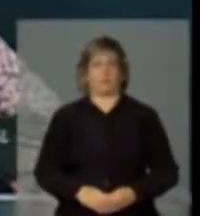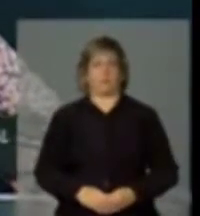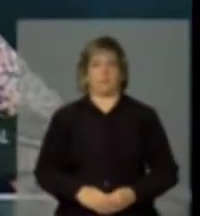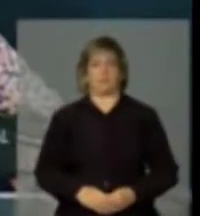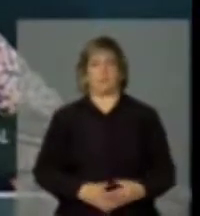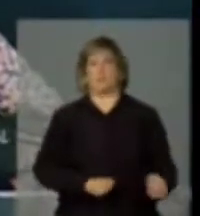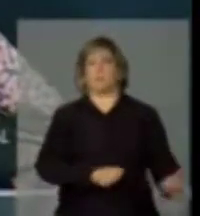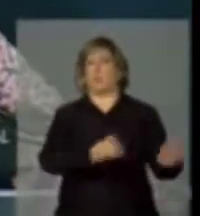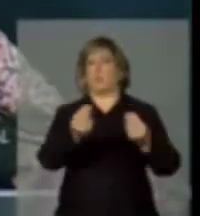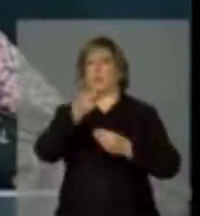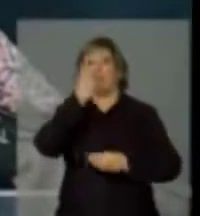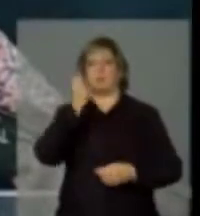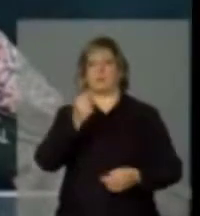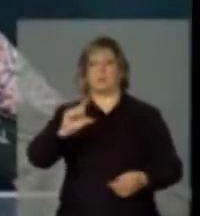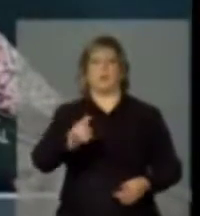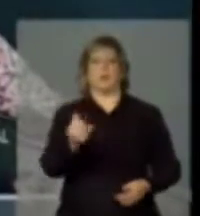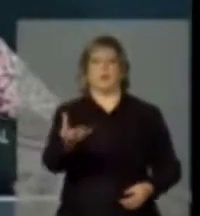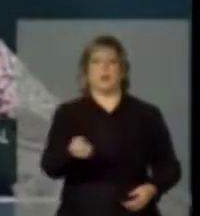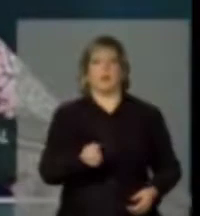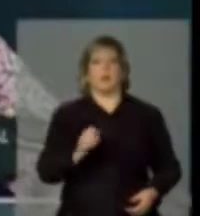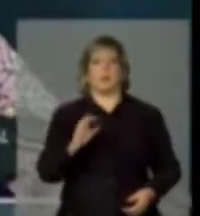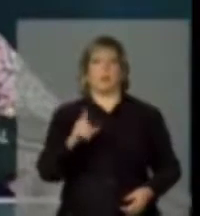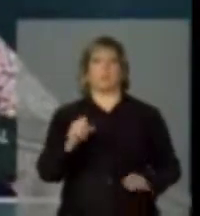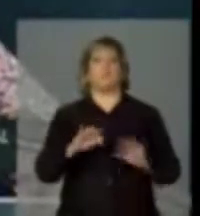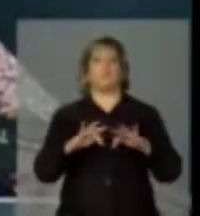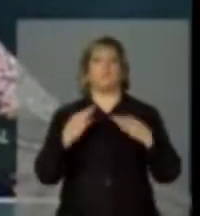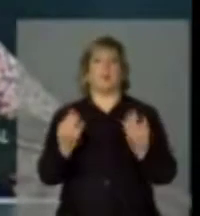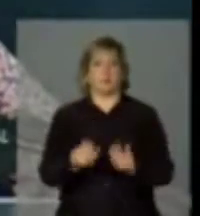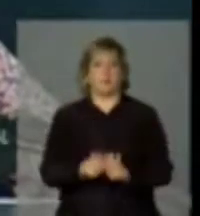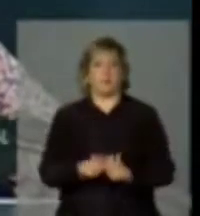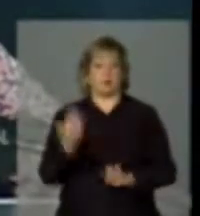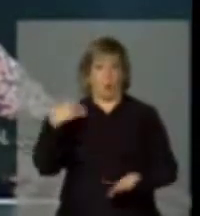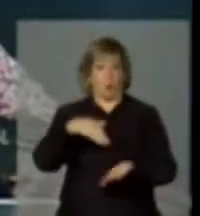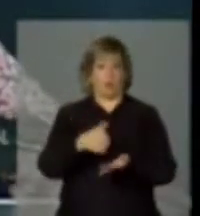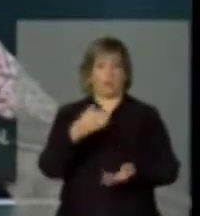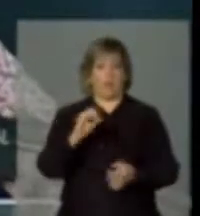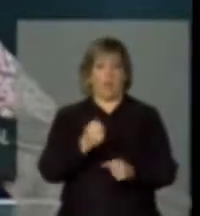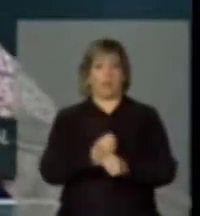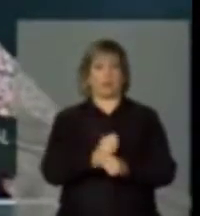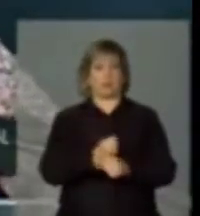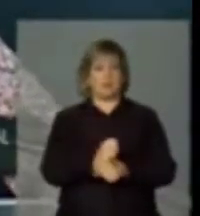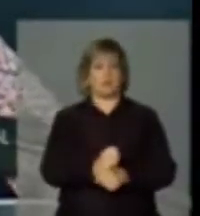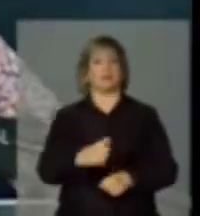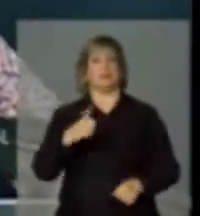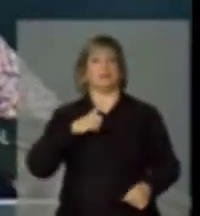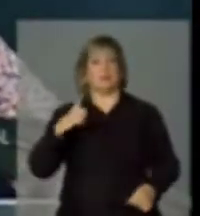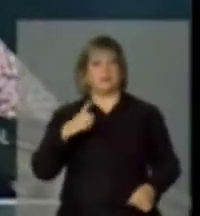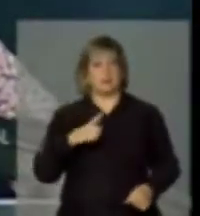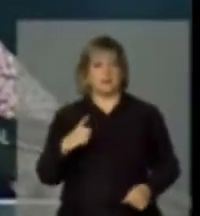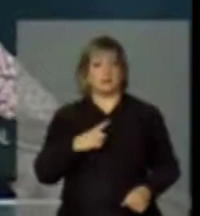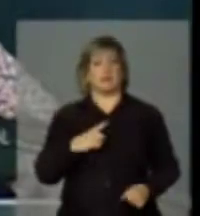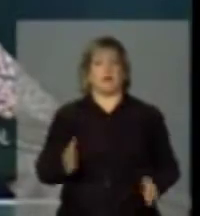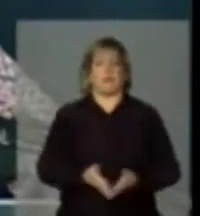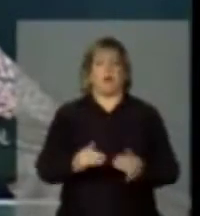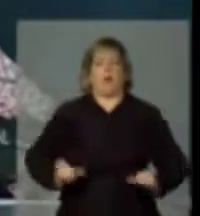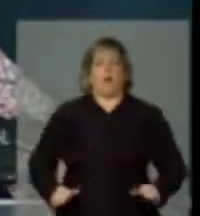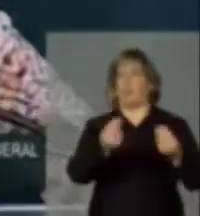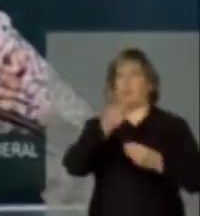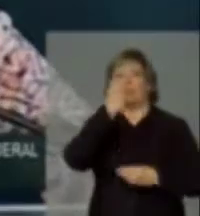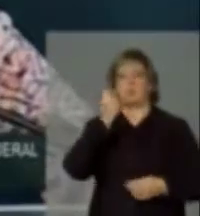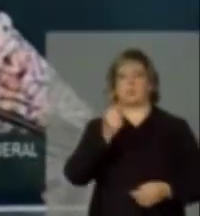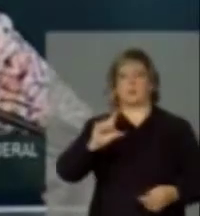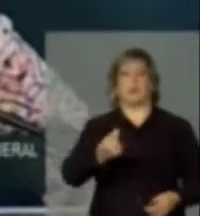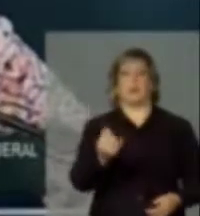aos milhões de brasileiros que nos últimos 10 anos estão saindo da pobreza